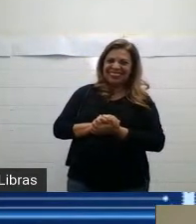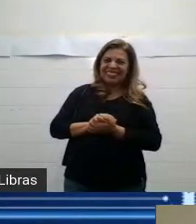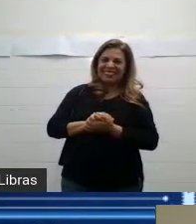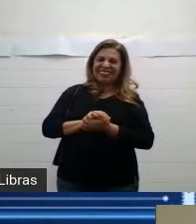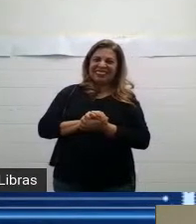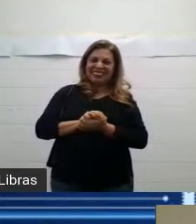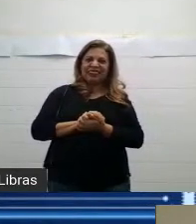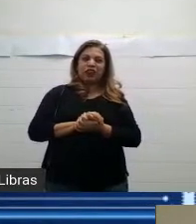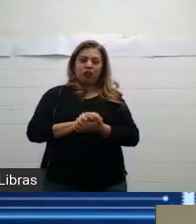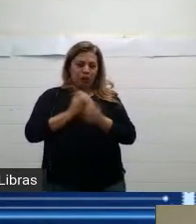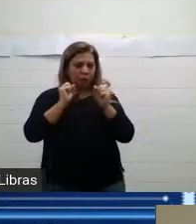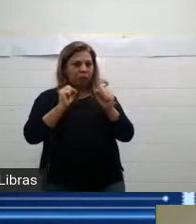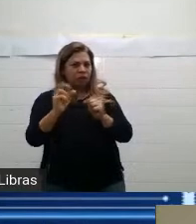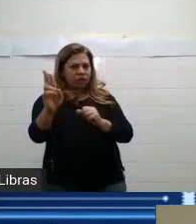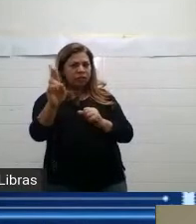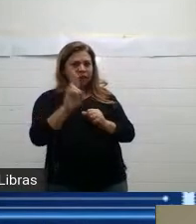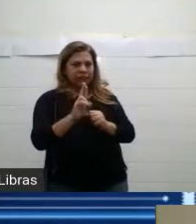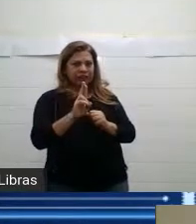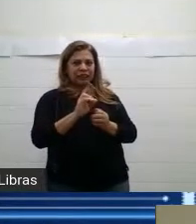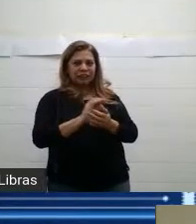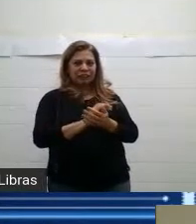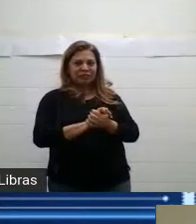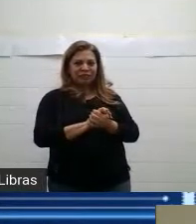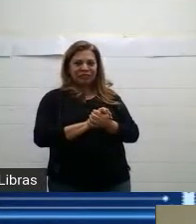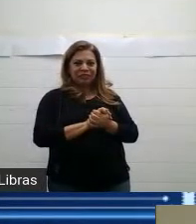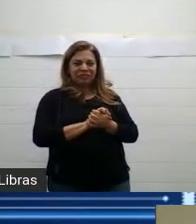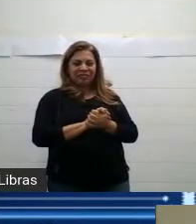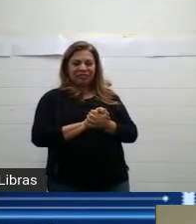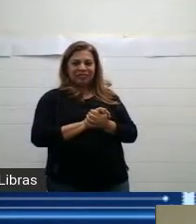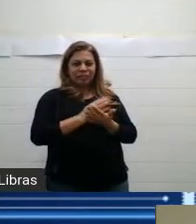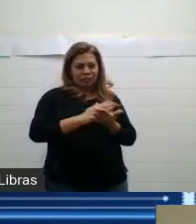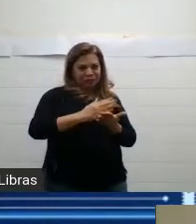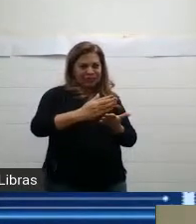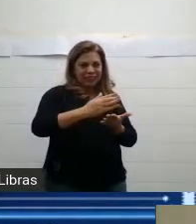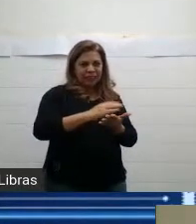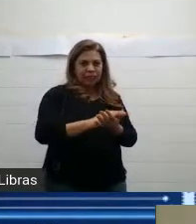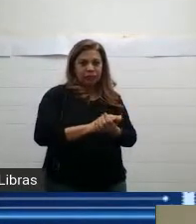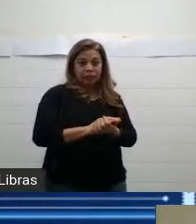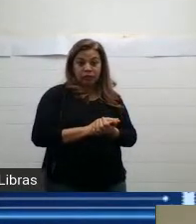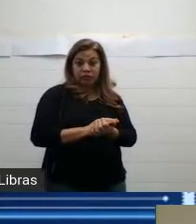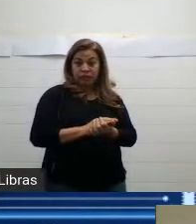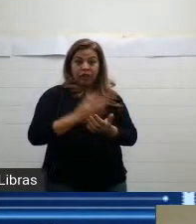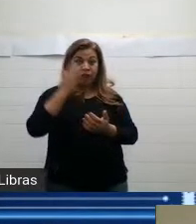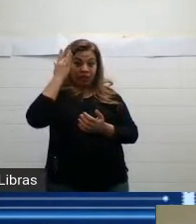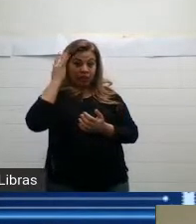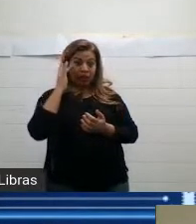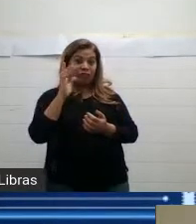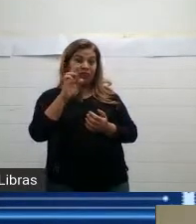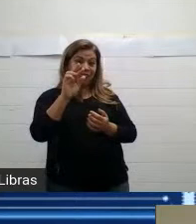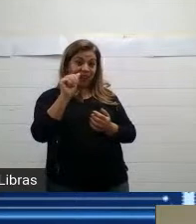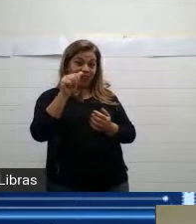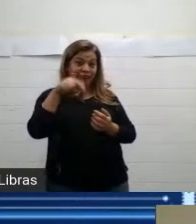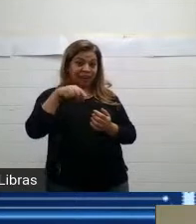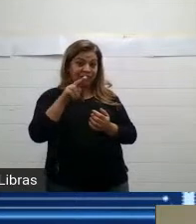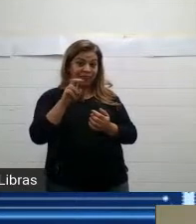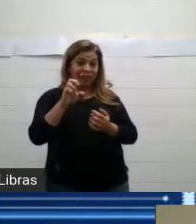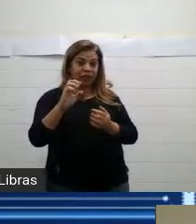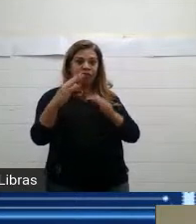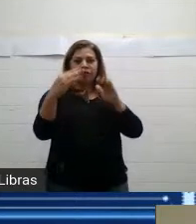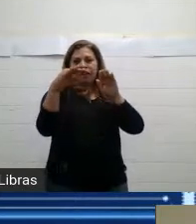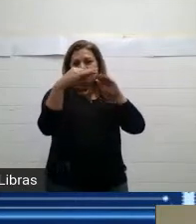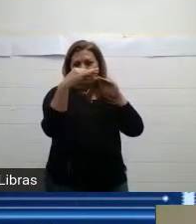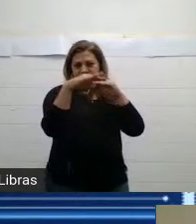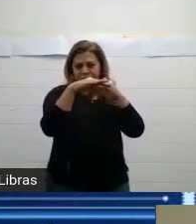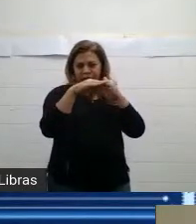Posso responder, então, né? Pode sim, Ieda. Pronto. Bom, eu acho que até a Raquel vai concordar comigo, né?